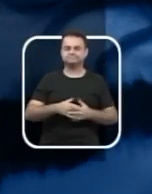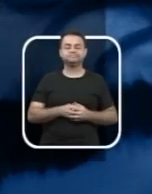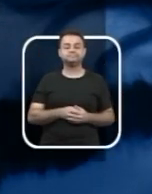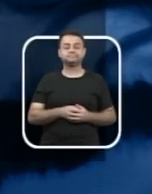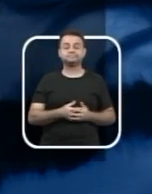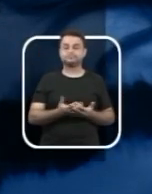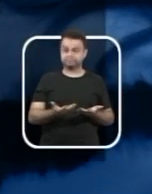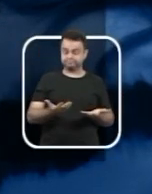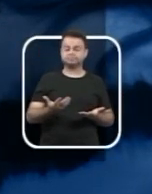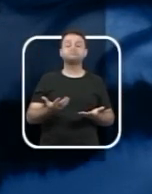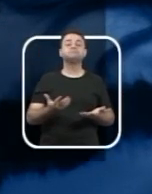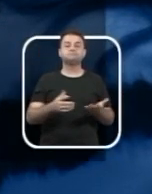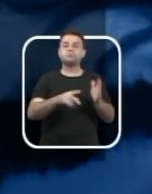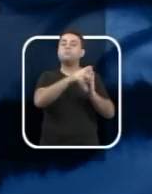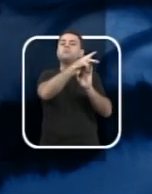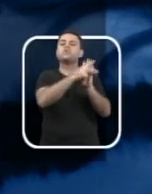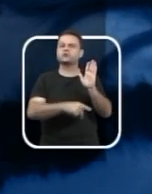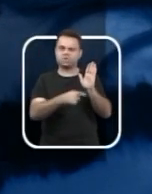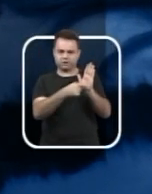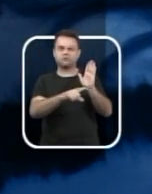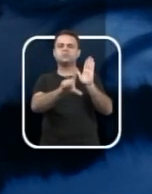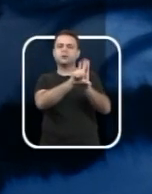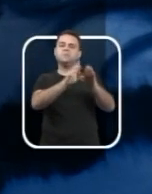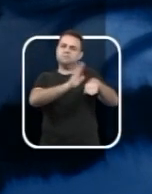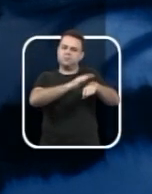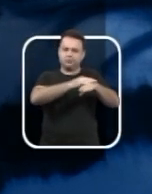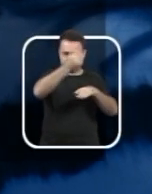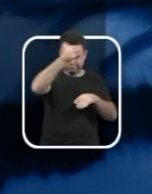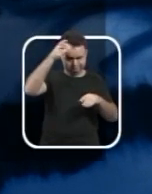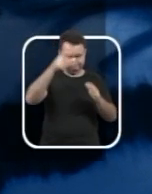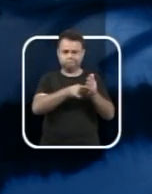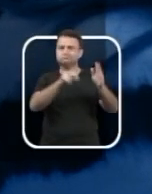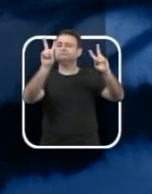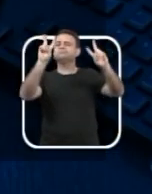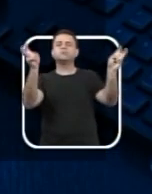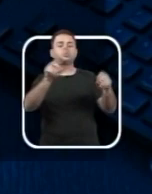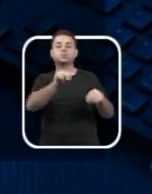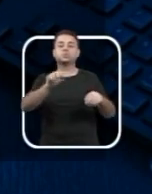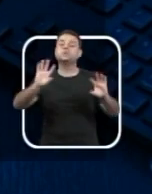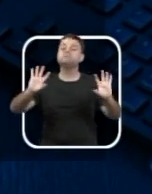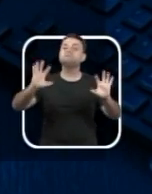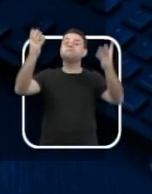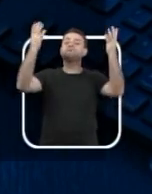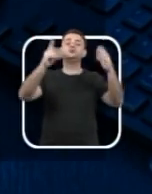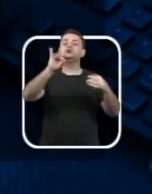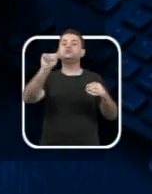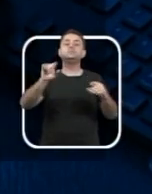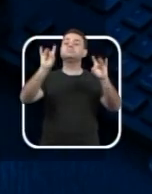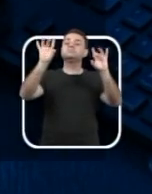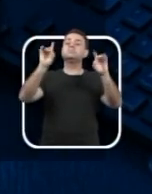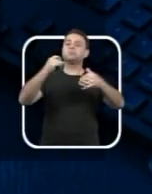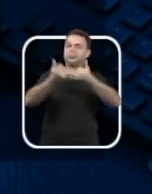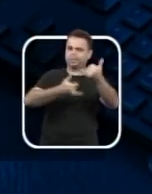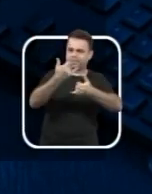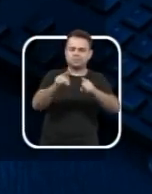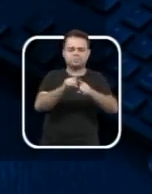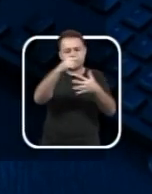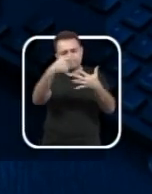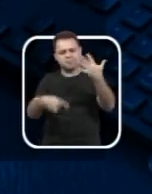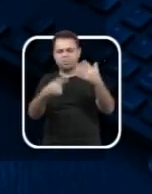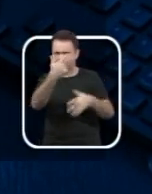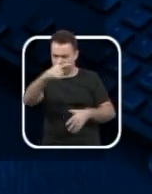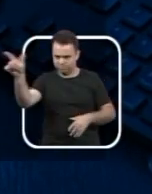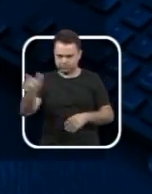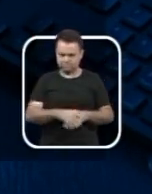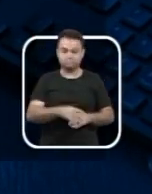Deu entrada na diretoria legislativa projeto de lei do Executivo que institui o Dia Municipal do Brincar e dá outras